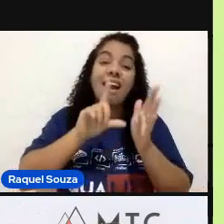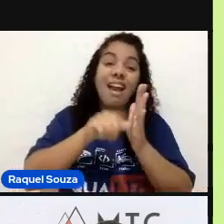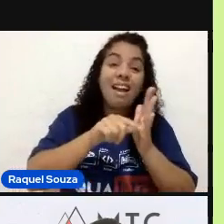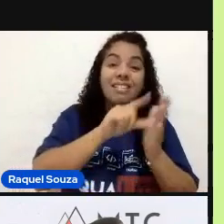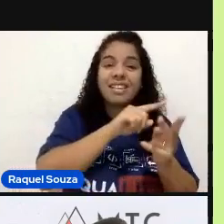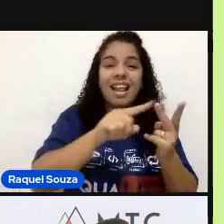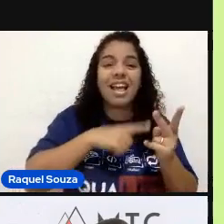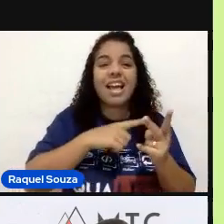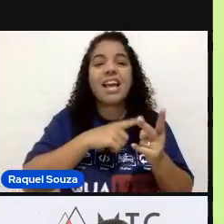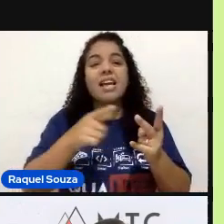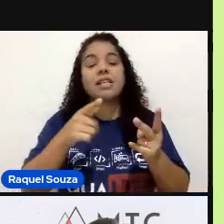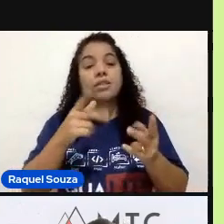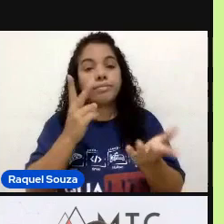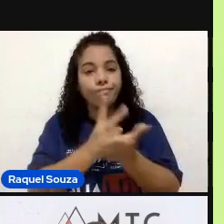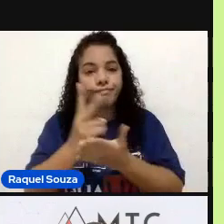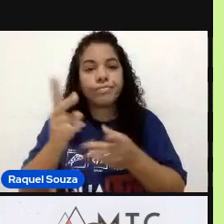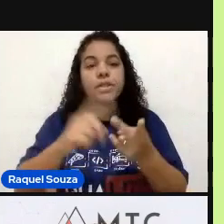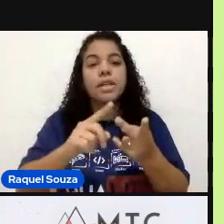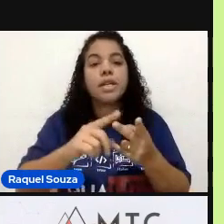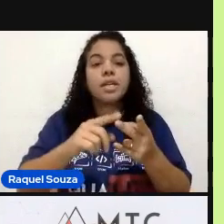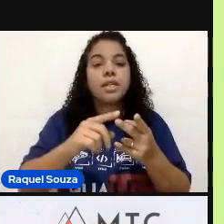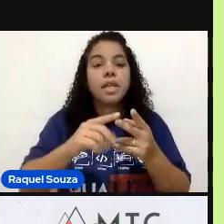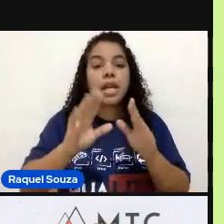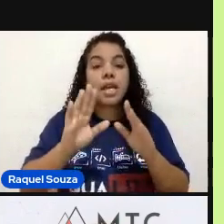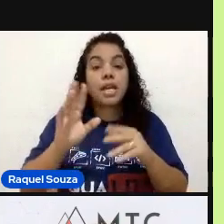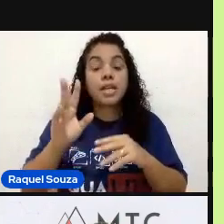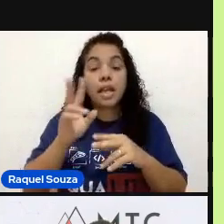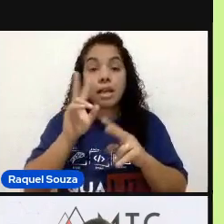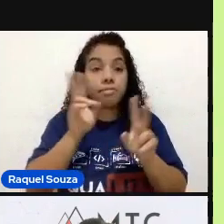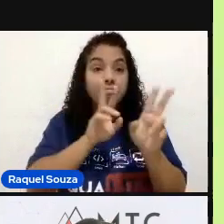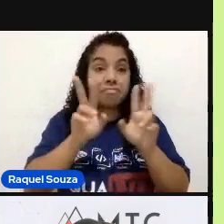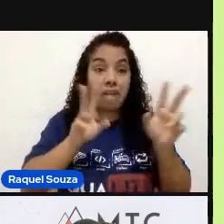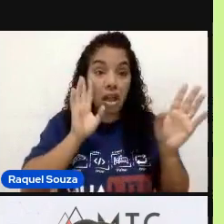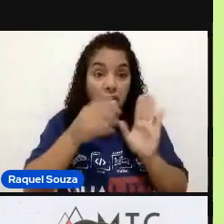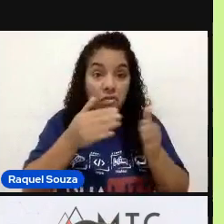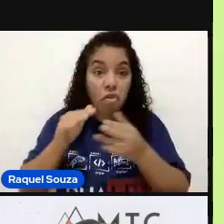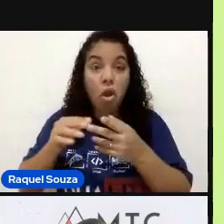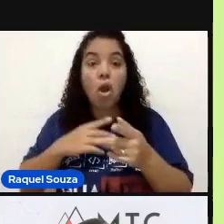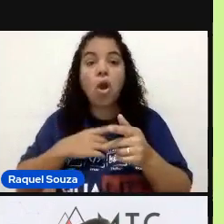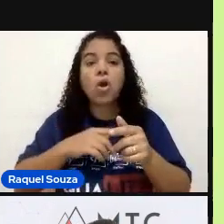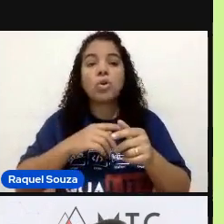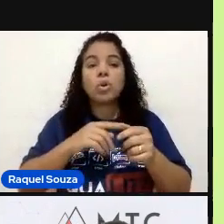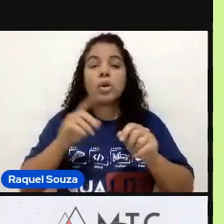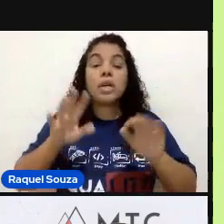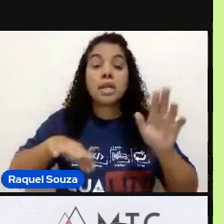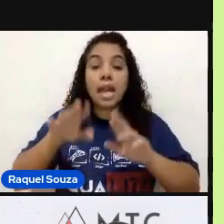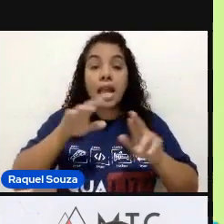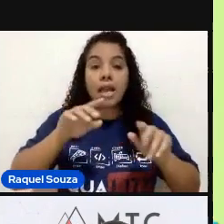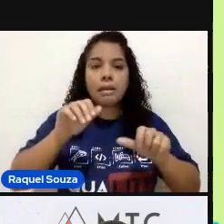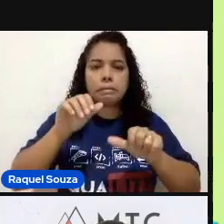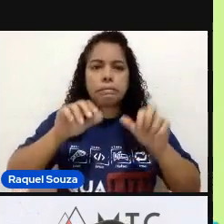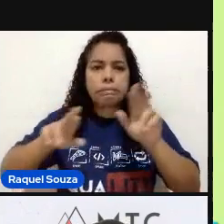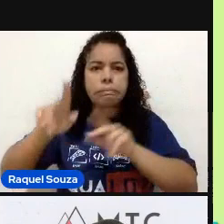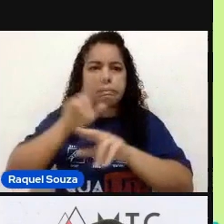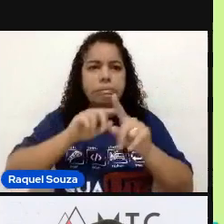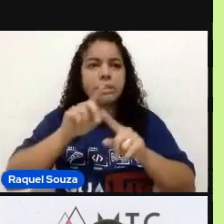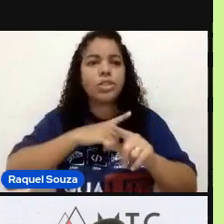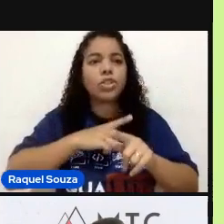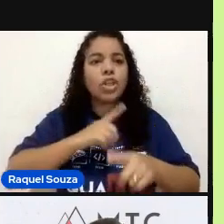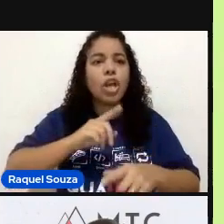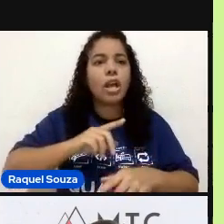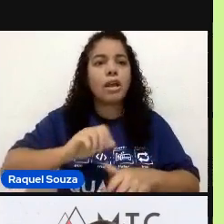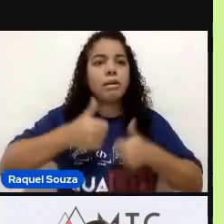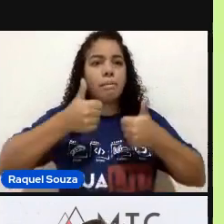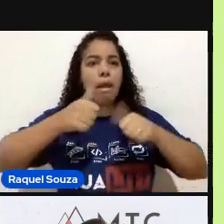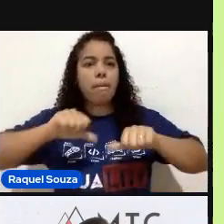frequentes, hiperfoco, impulsividade e oscilação de humor. Olha o tanto de coisa que o TDAH é para o pessoal estar